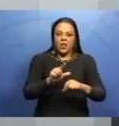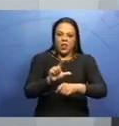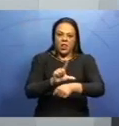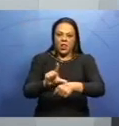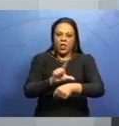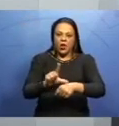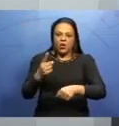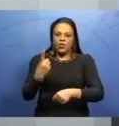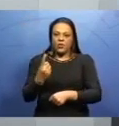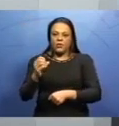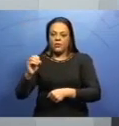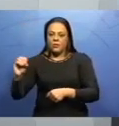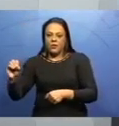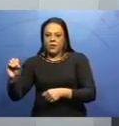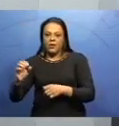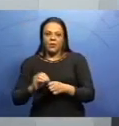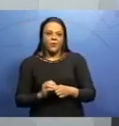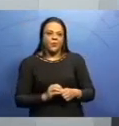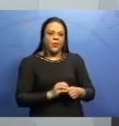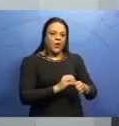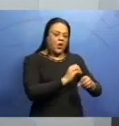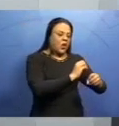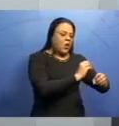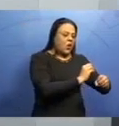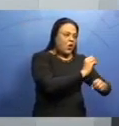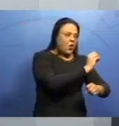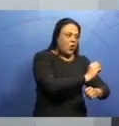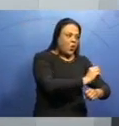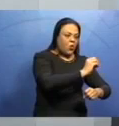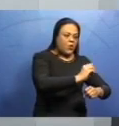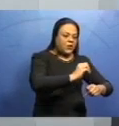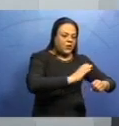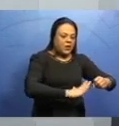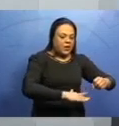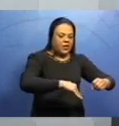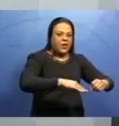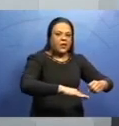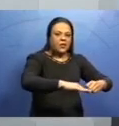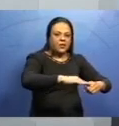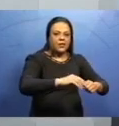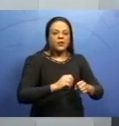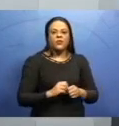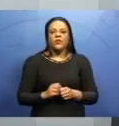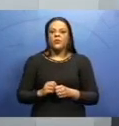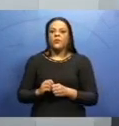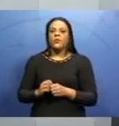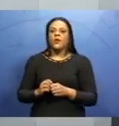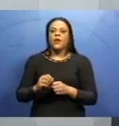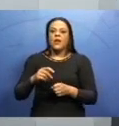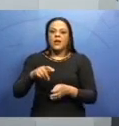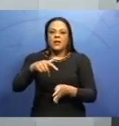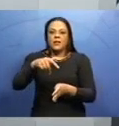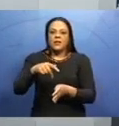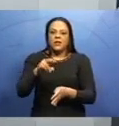Oceano Atlântico, Barretos, que é a nossa querida cidade, é um substantivo próprio.